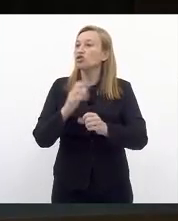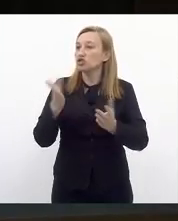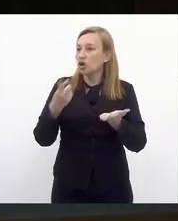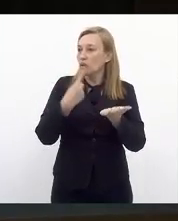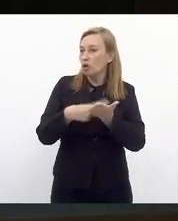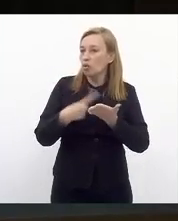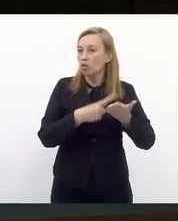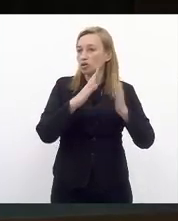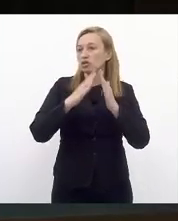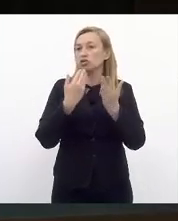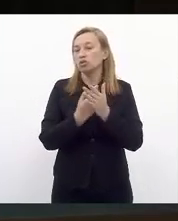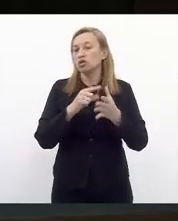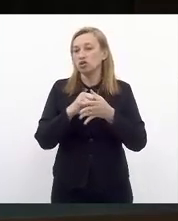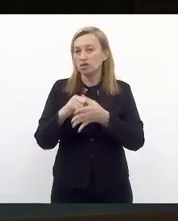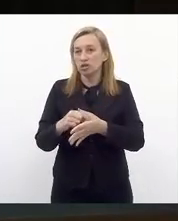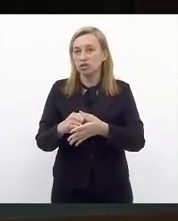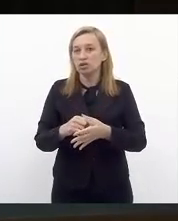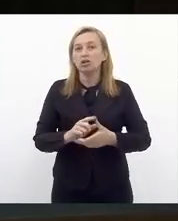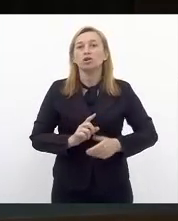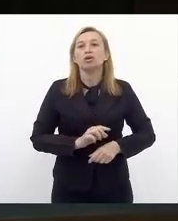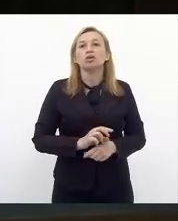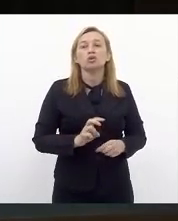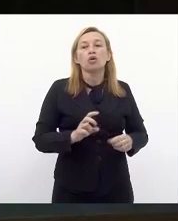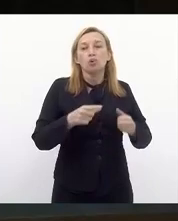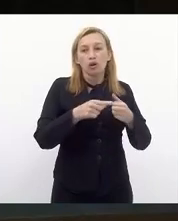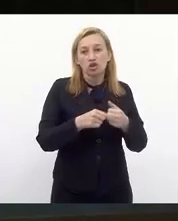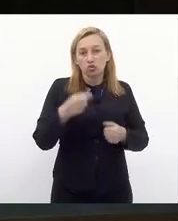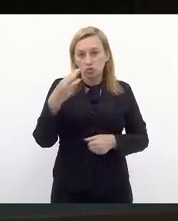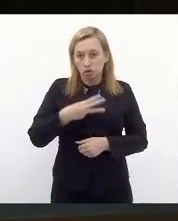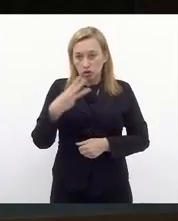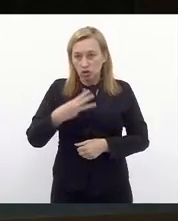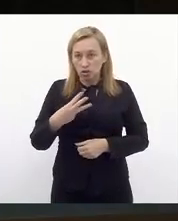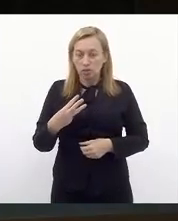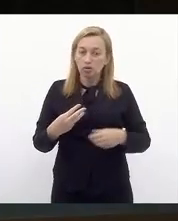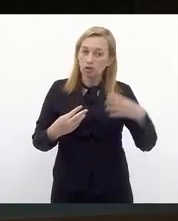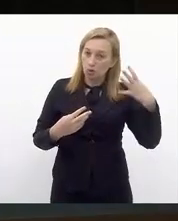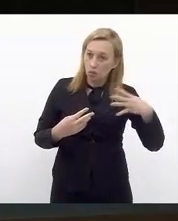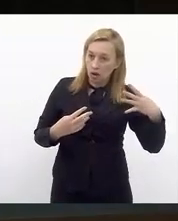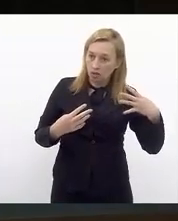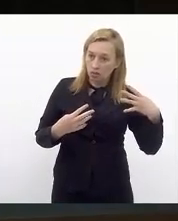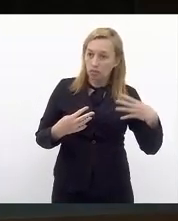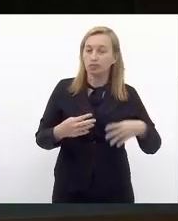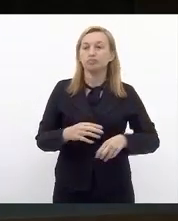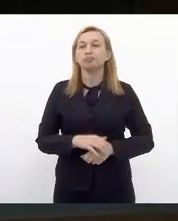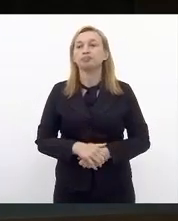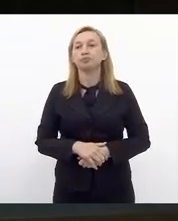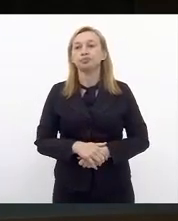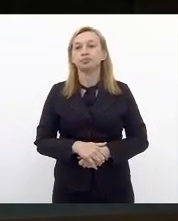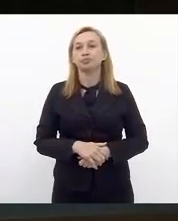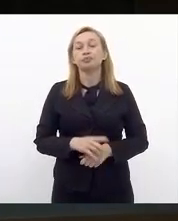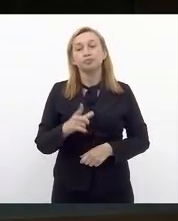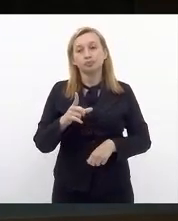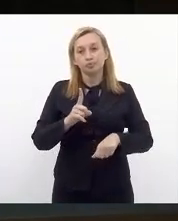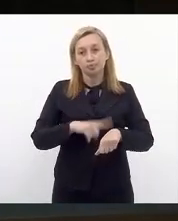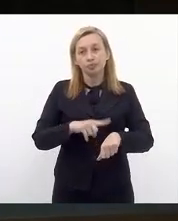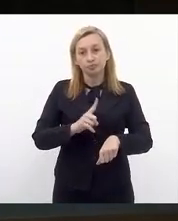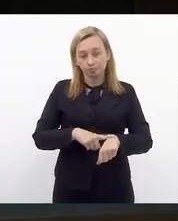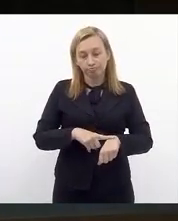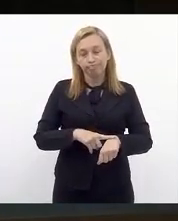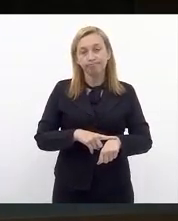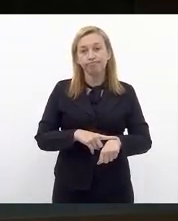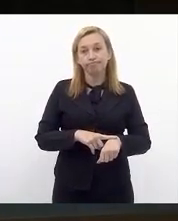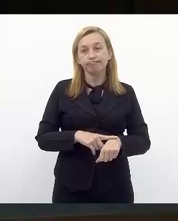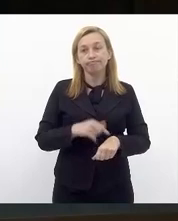no colégio livros sobre o Artigo terceiro e o artigo 4º a ouvir o momento de